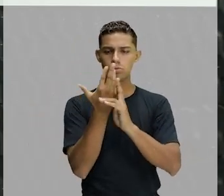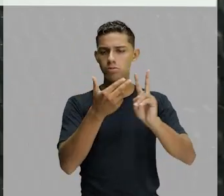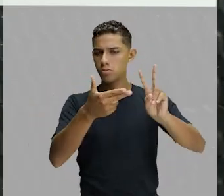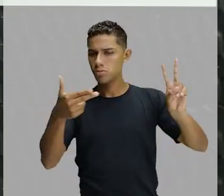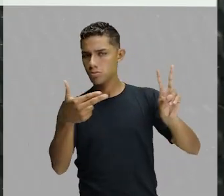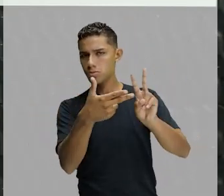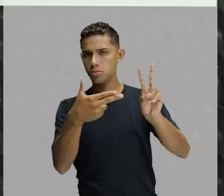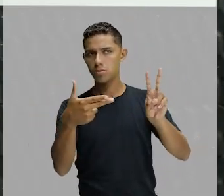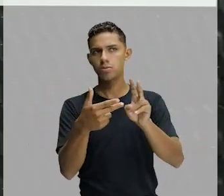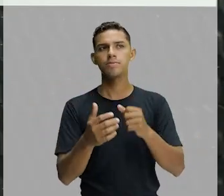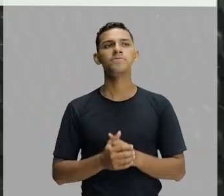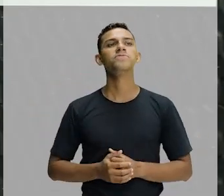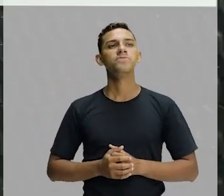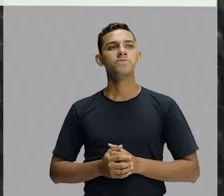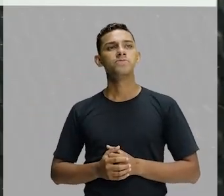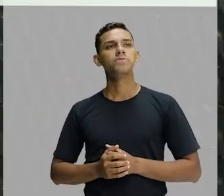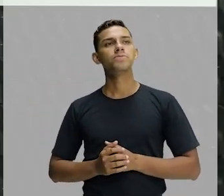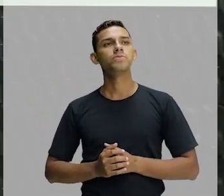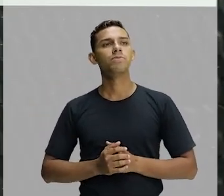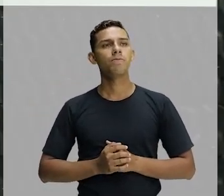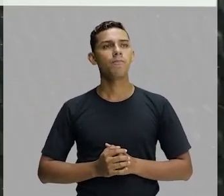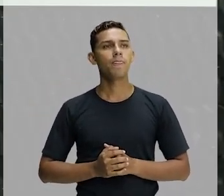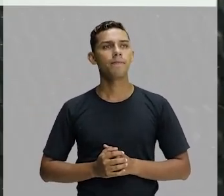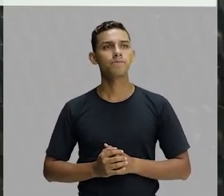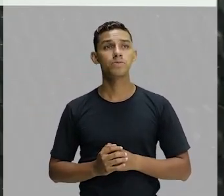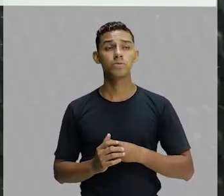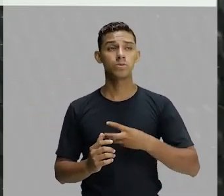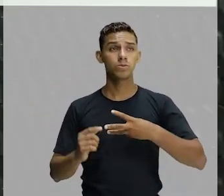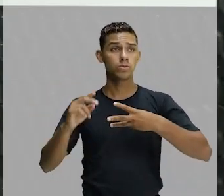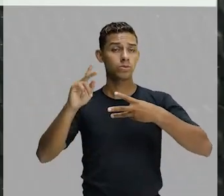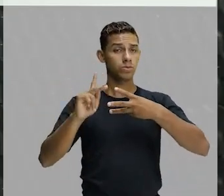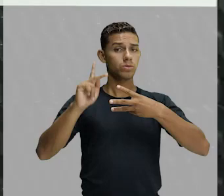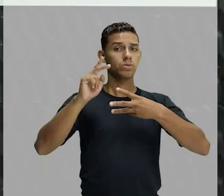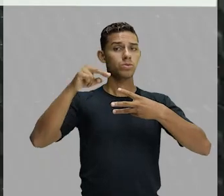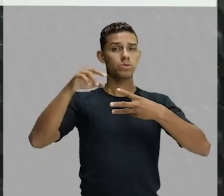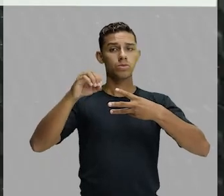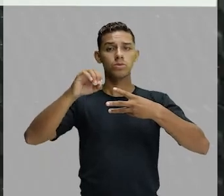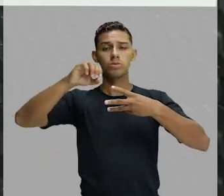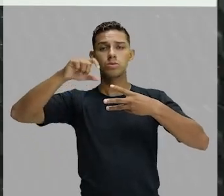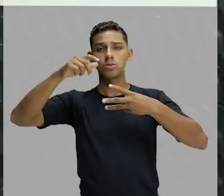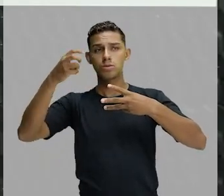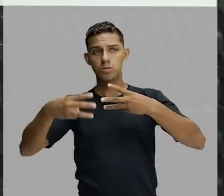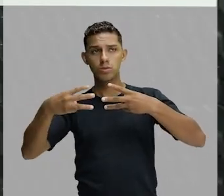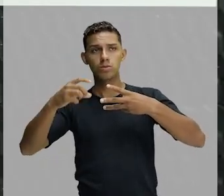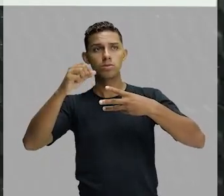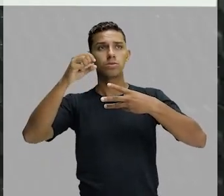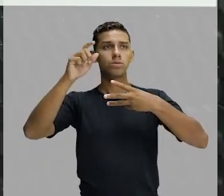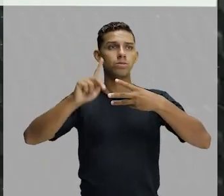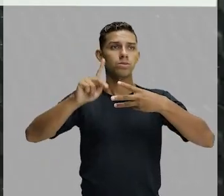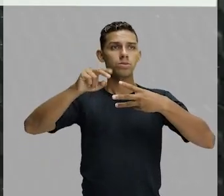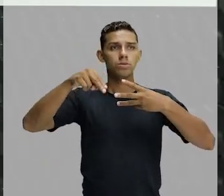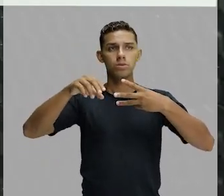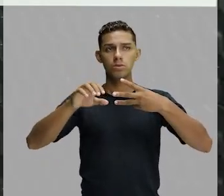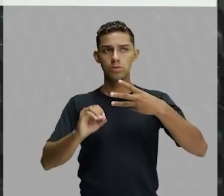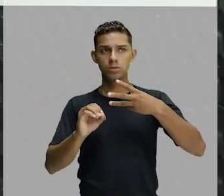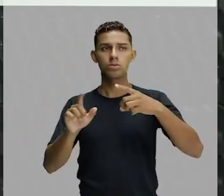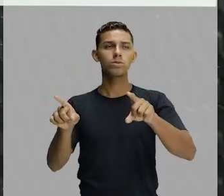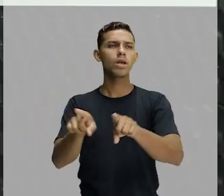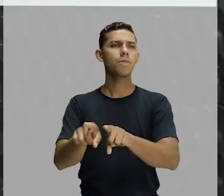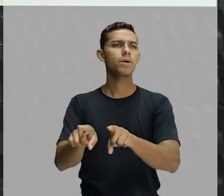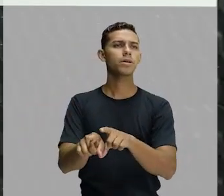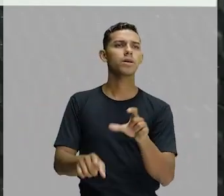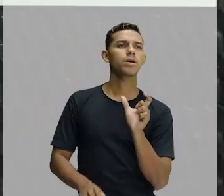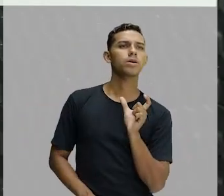vegetal. Além desse nitrato de potássio, nós temos aqui o ácido bórico. Esse ácido bórico aqui, lógico que ele não vai